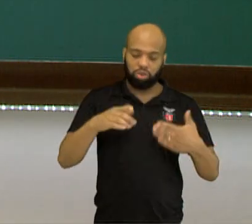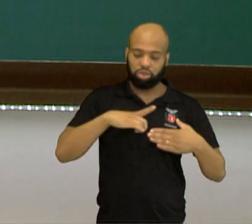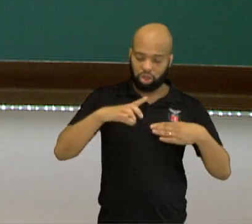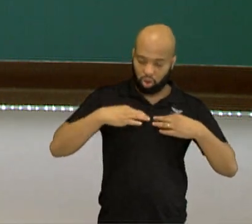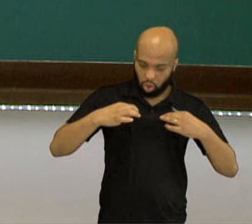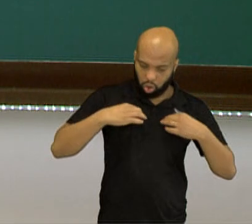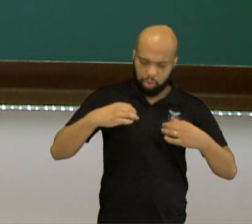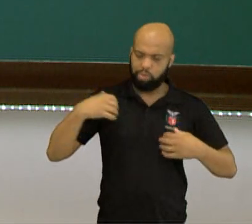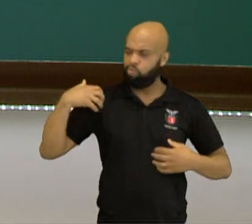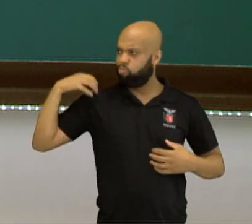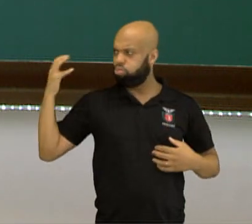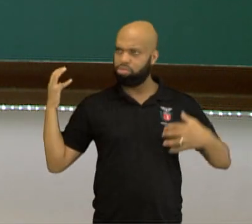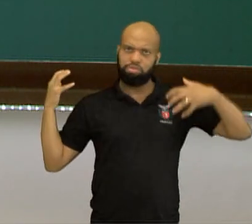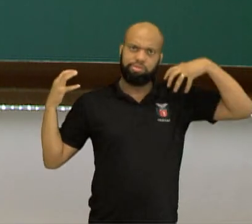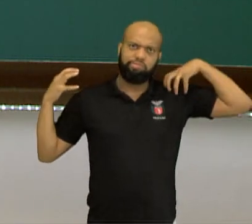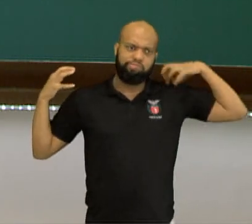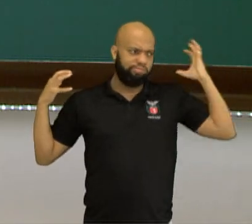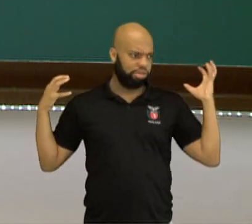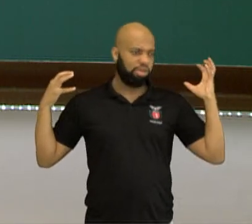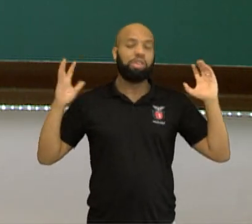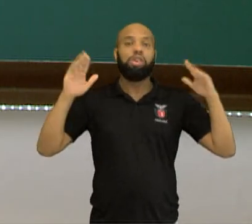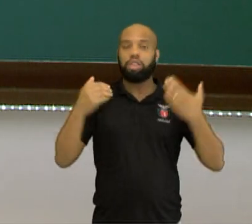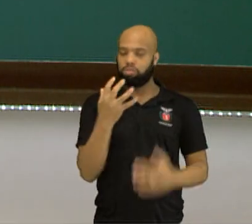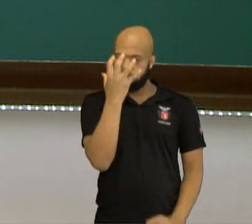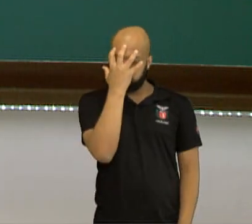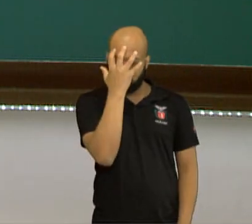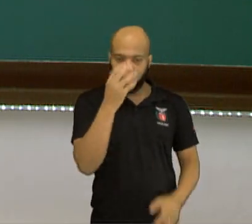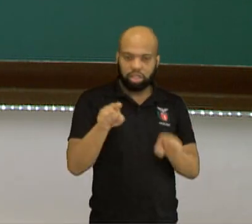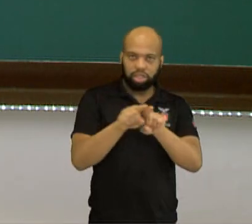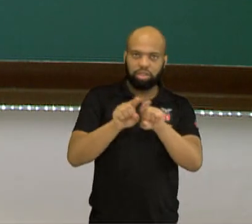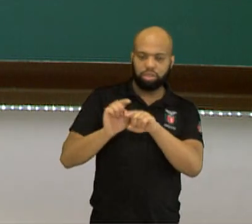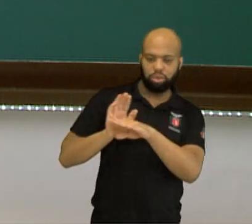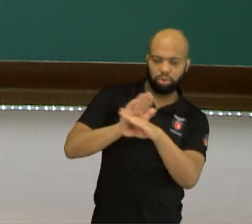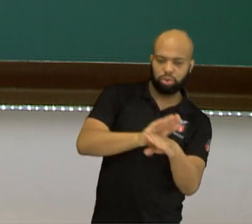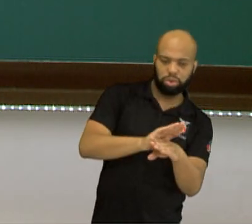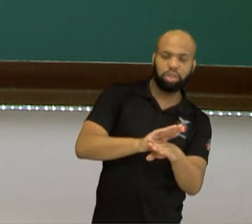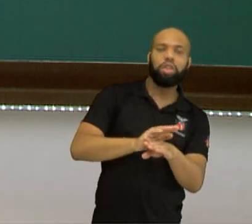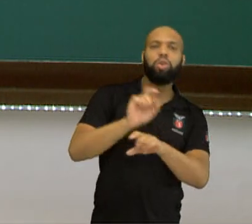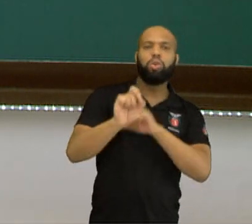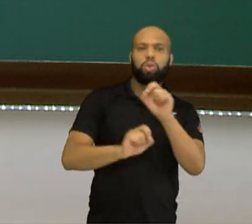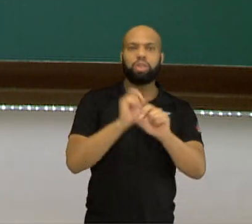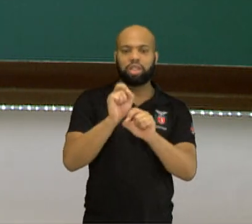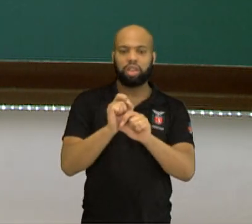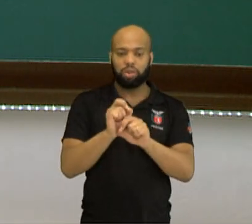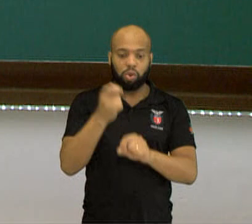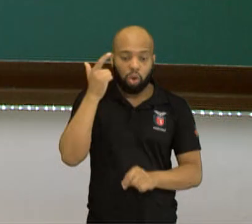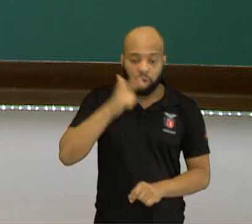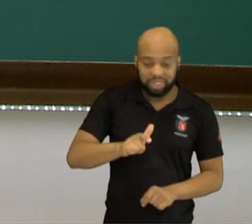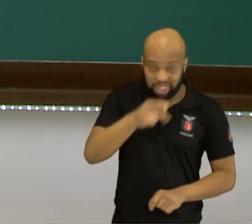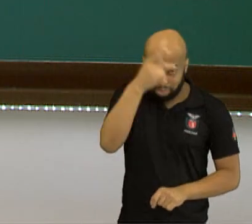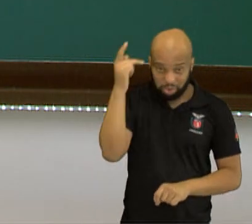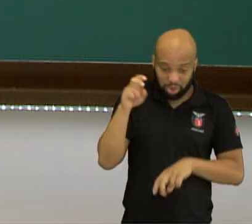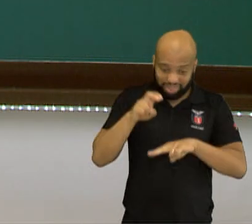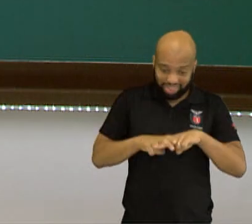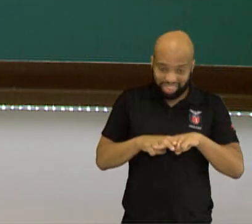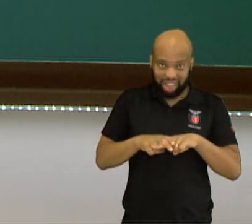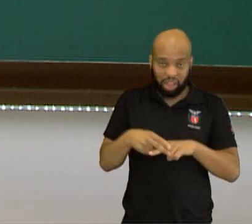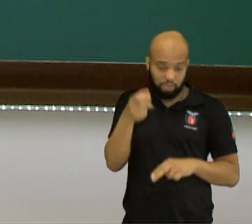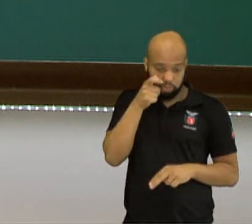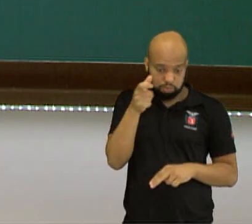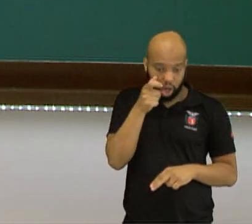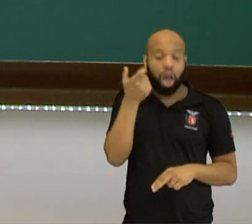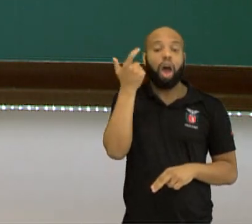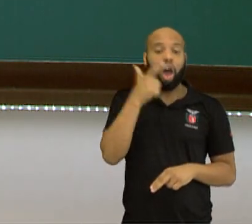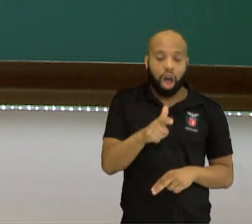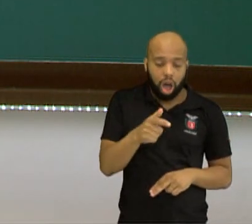as máscaras também ajudavam a ampliar a imagem do ator e a projeção